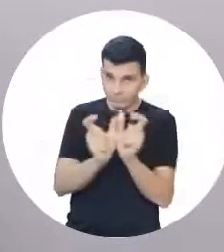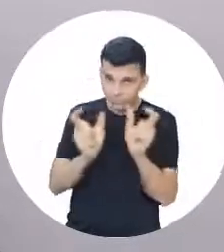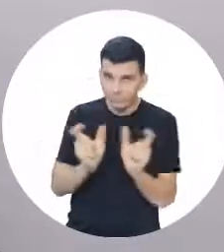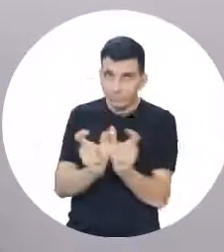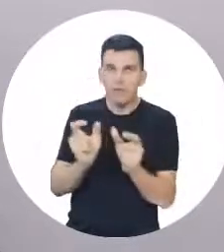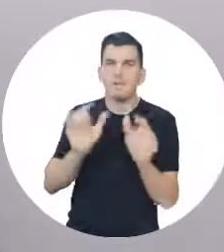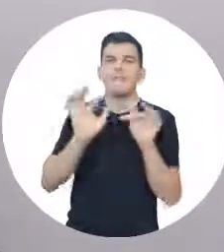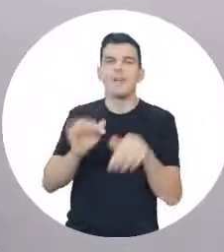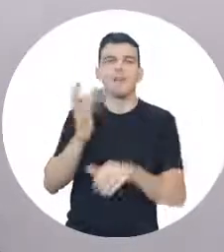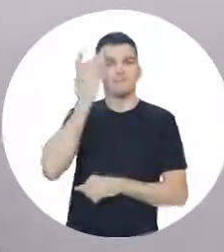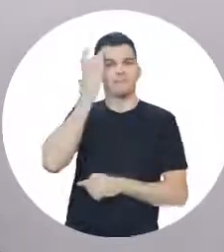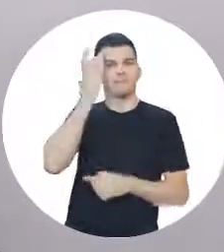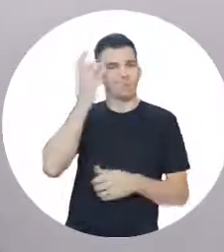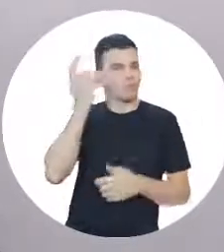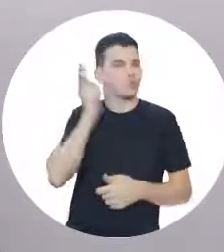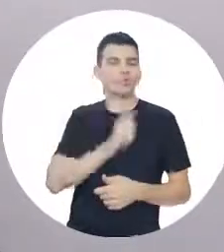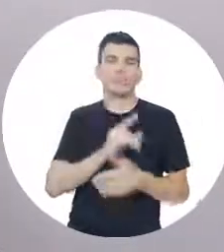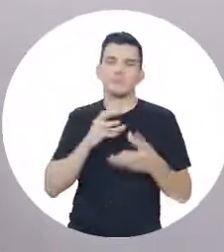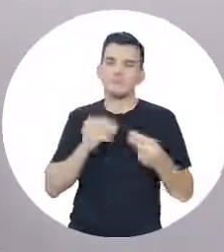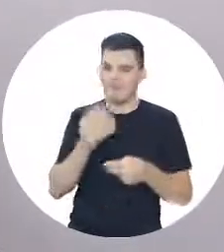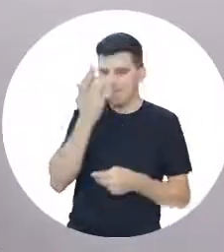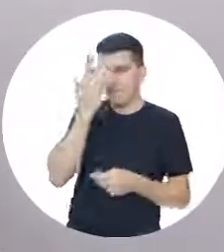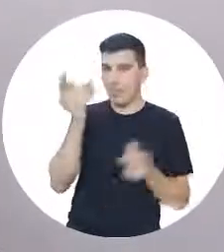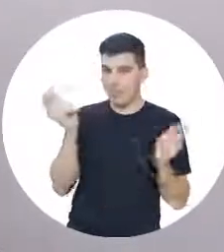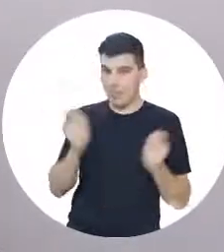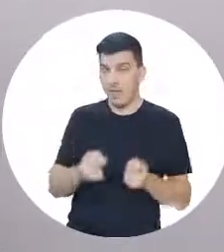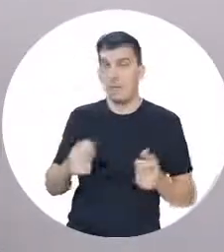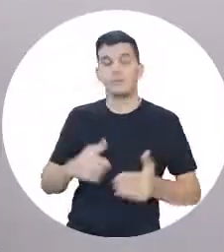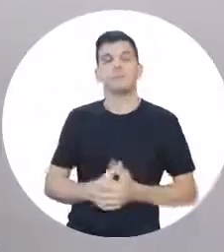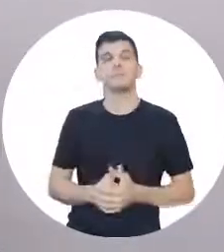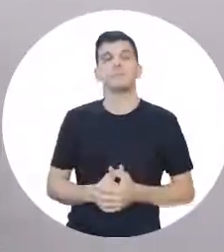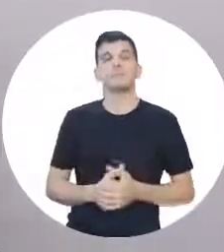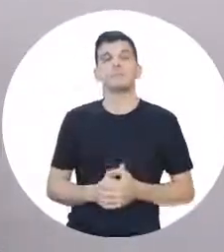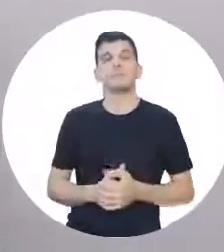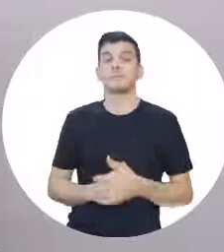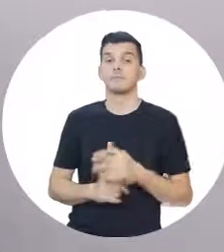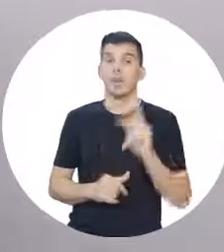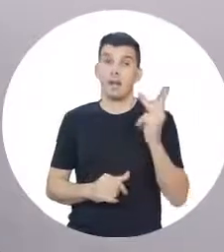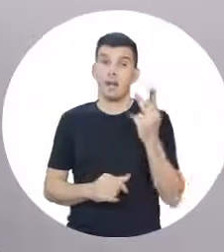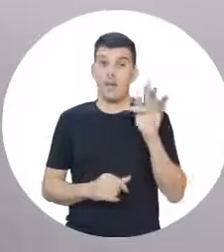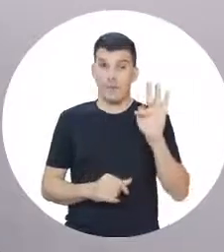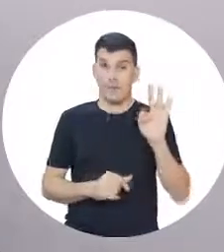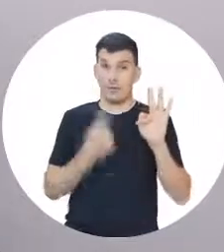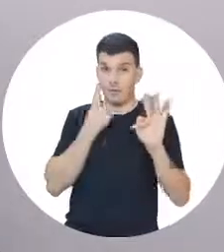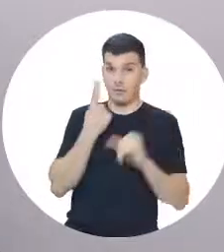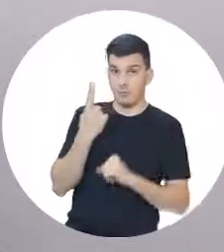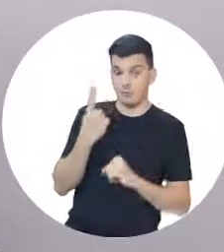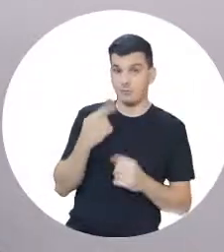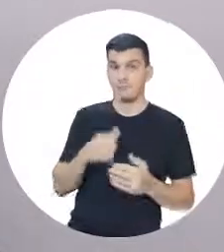os nomes. No final, você vai conseguir juntar os nomes com grande facilidade. HF.